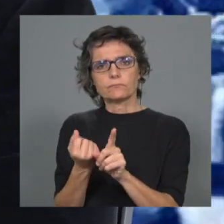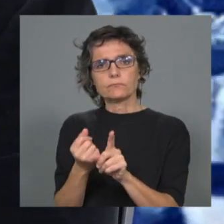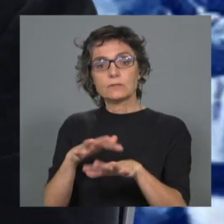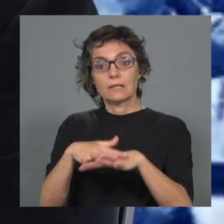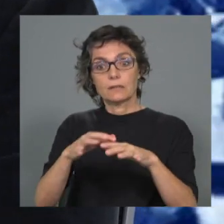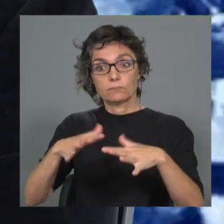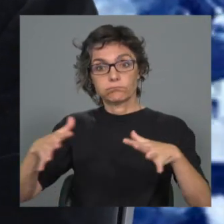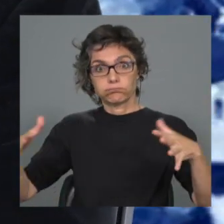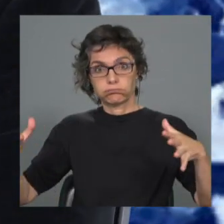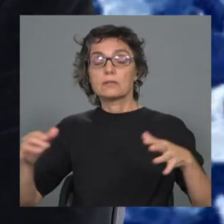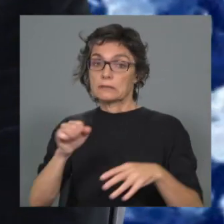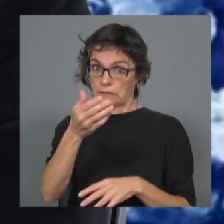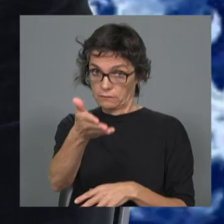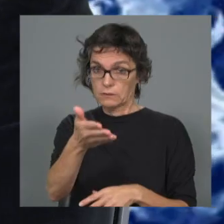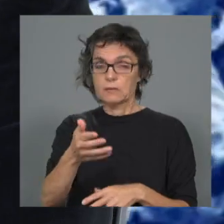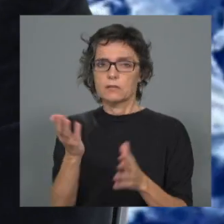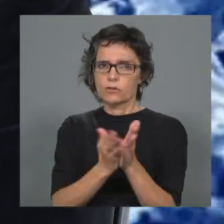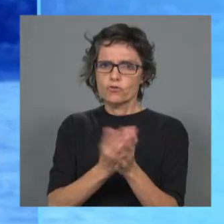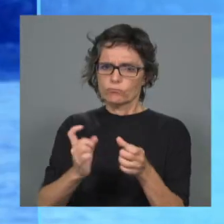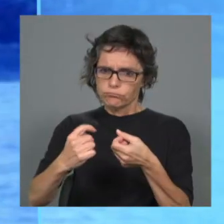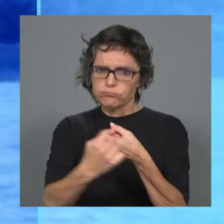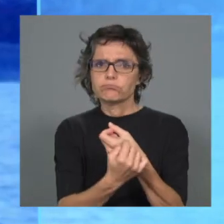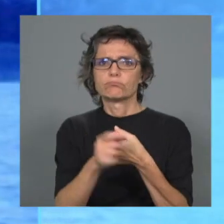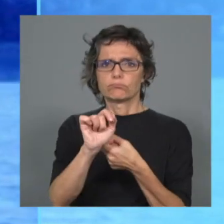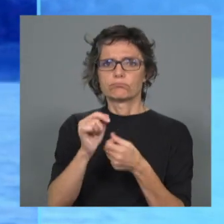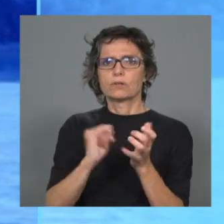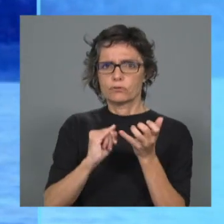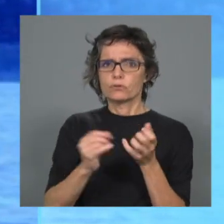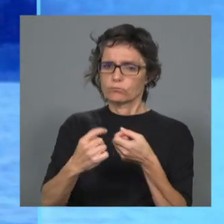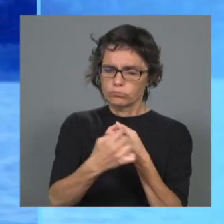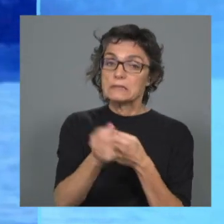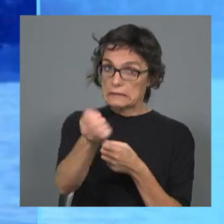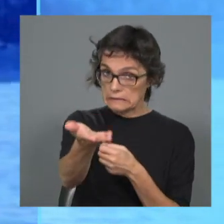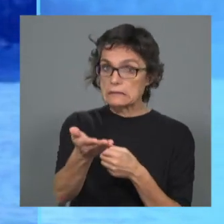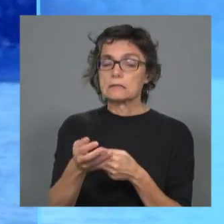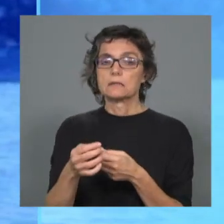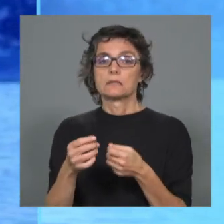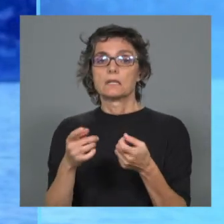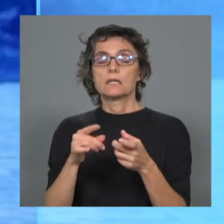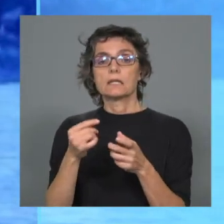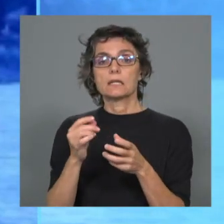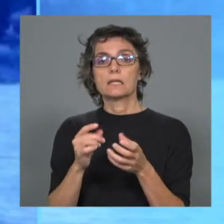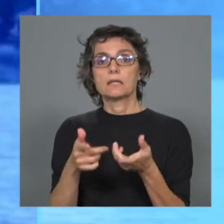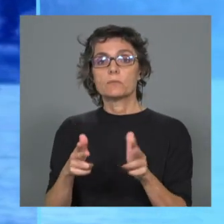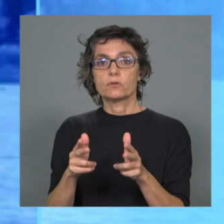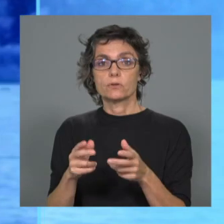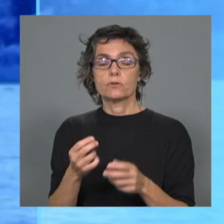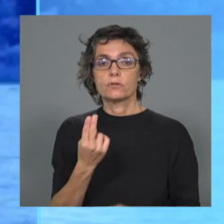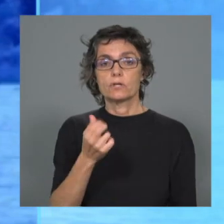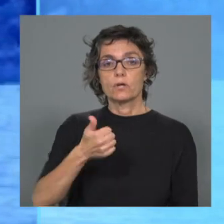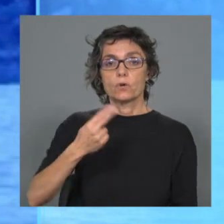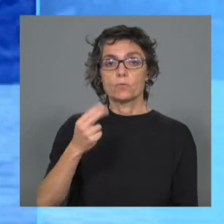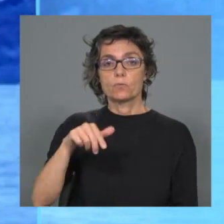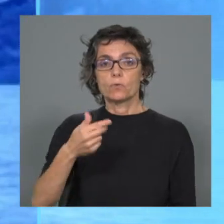é? Muito alargando, muito. Escolas, agrupamento de escolas, associações, que acabam por seguir um bocadinho a metodologia Ubuntu, não é?